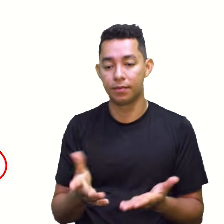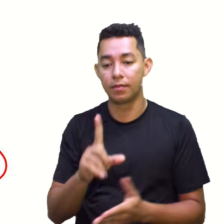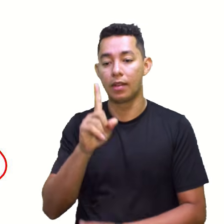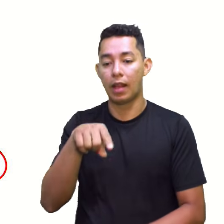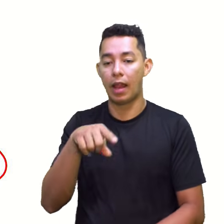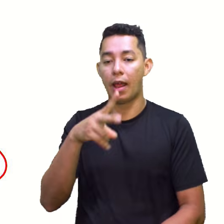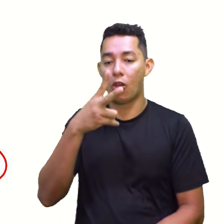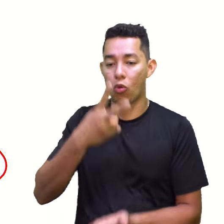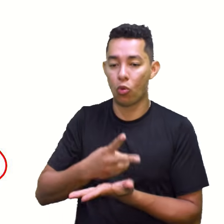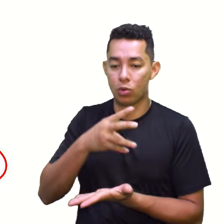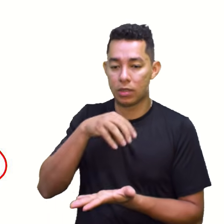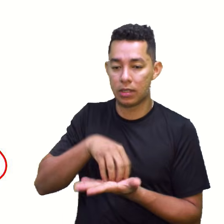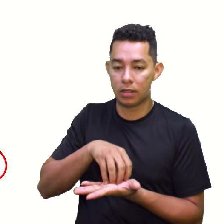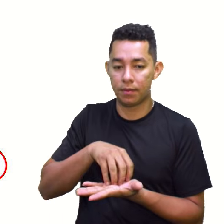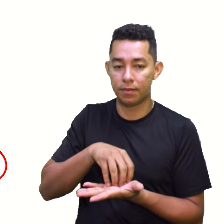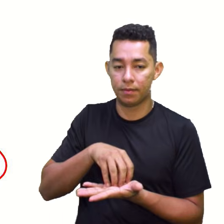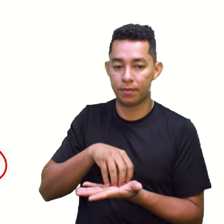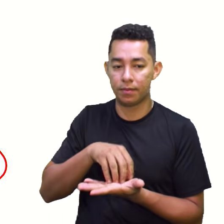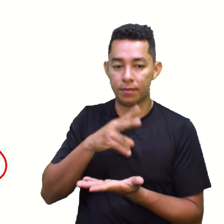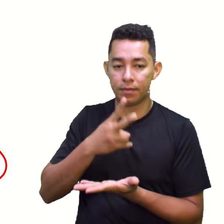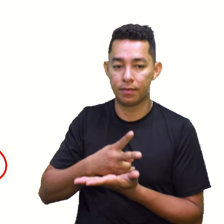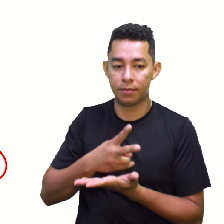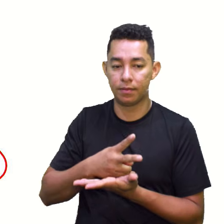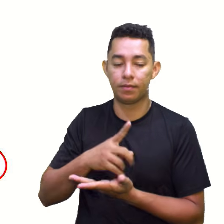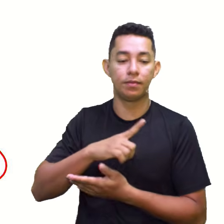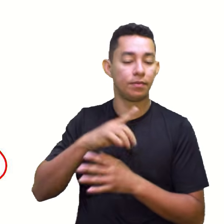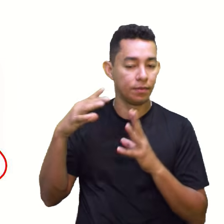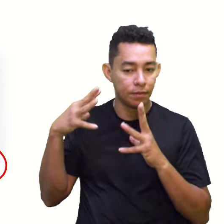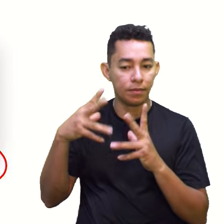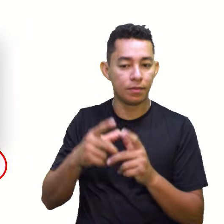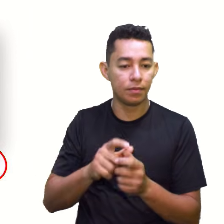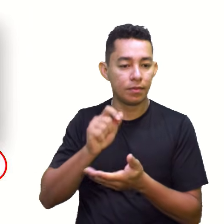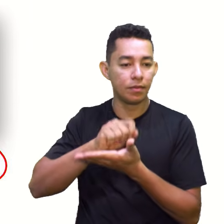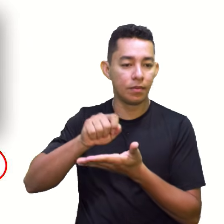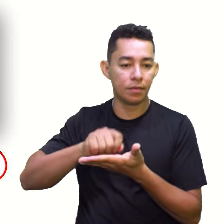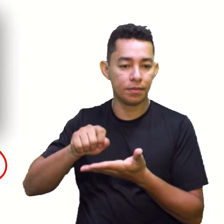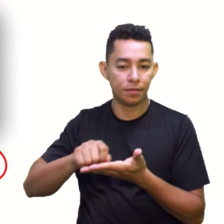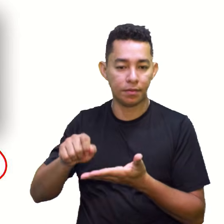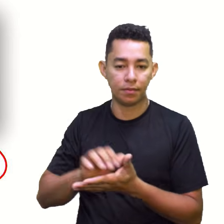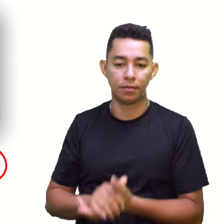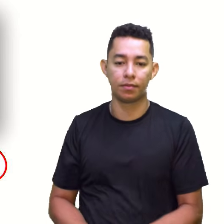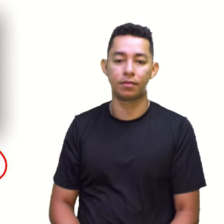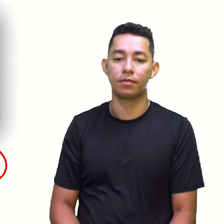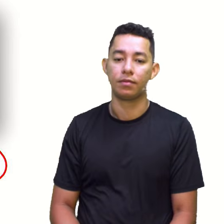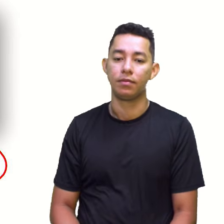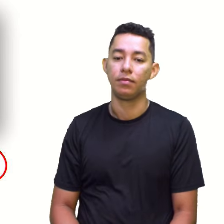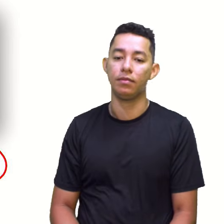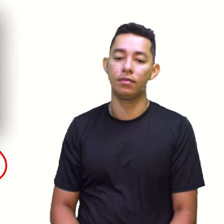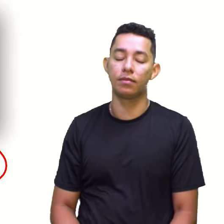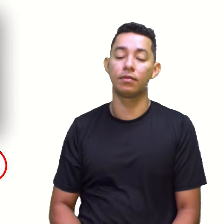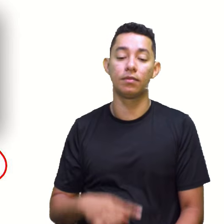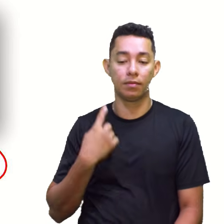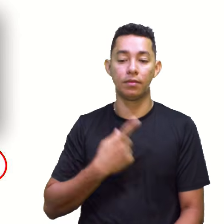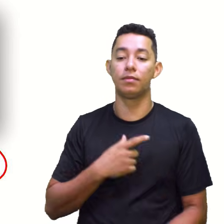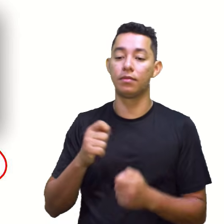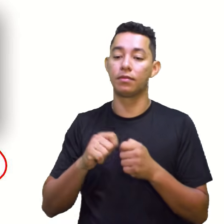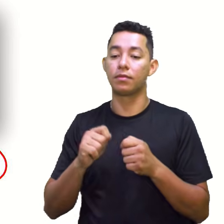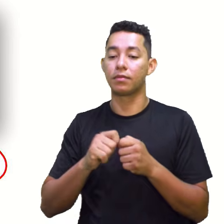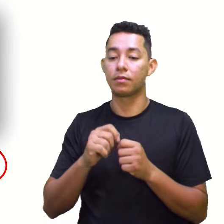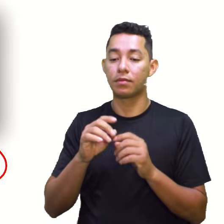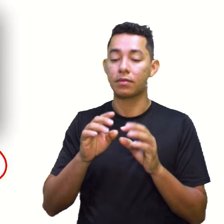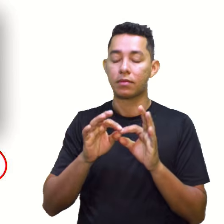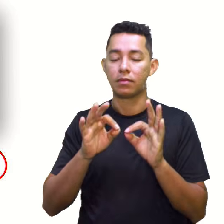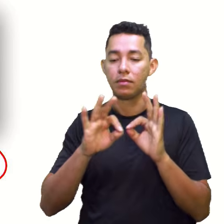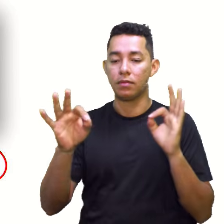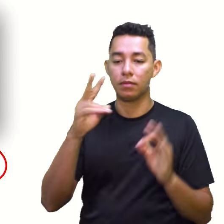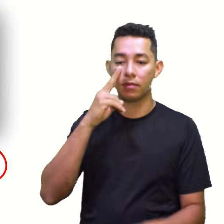Isso. Então, você tem que ter tudo isso aí anotadinho. Nós vamos fazer as distâncias e vamos